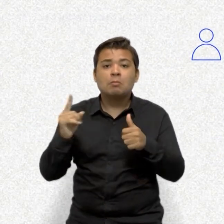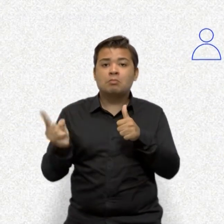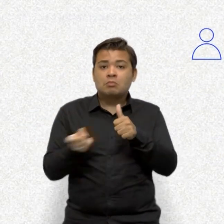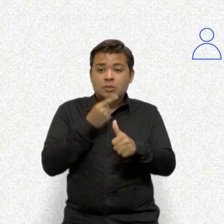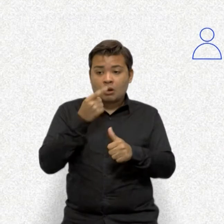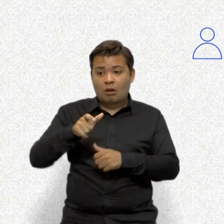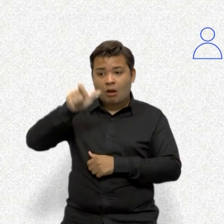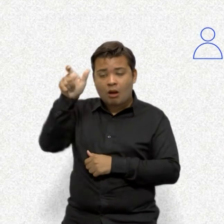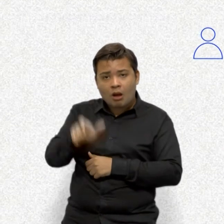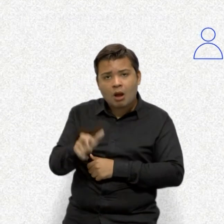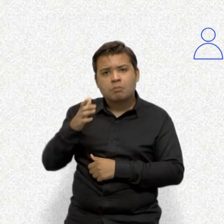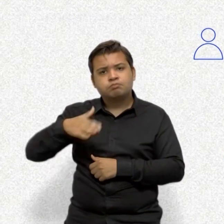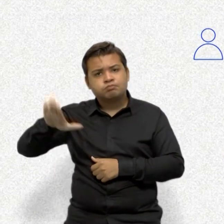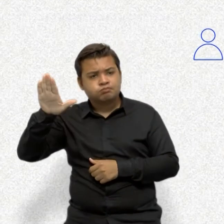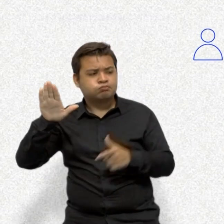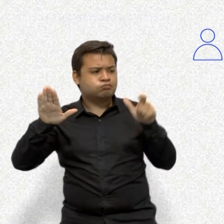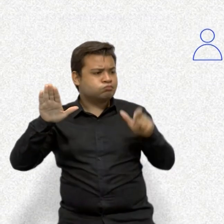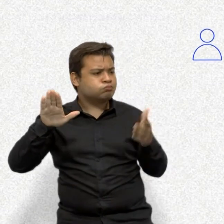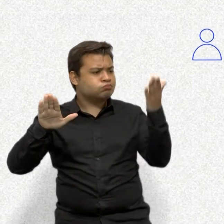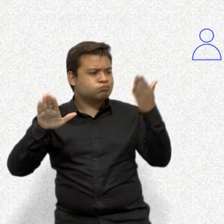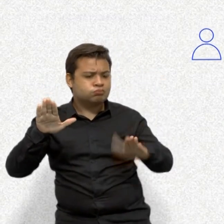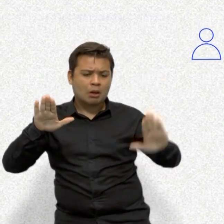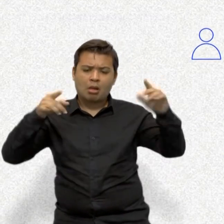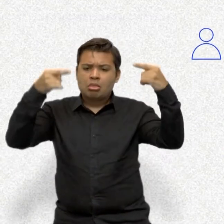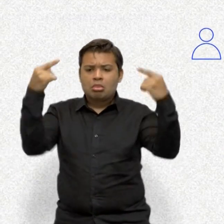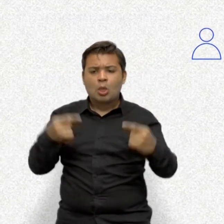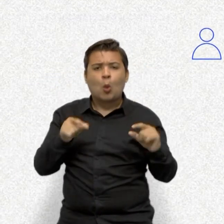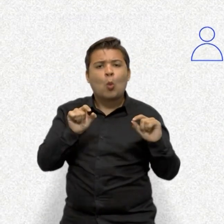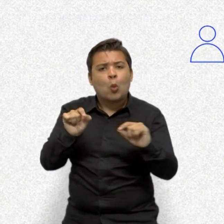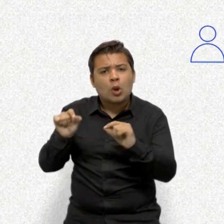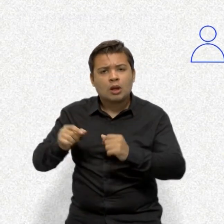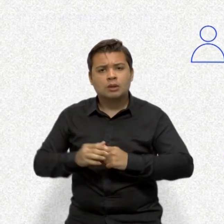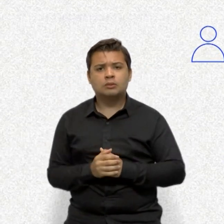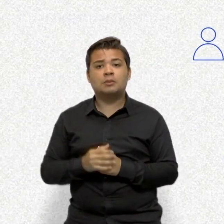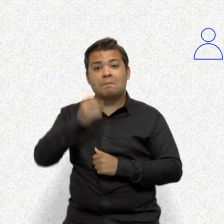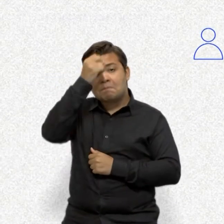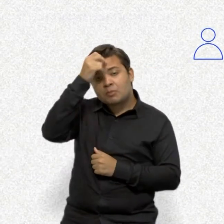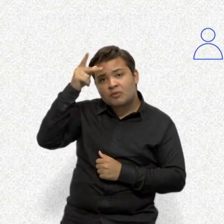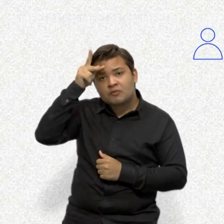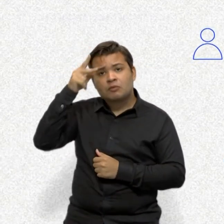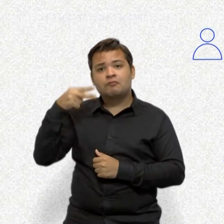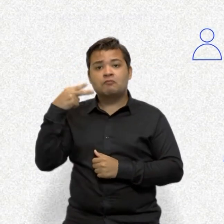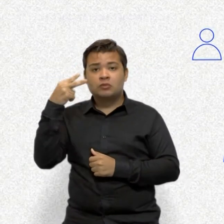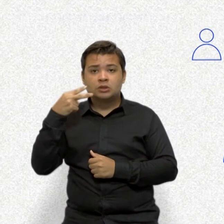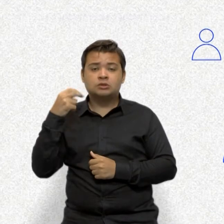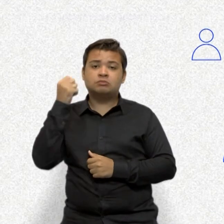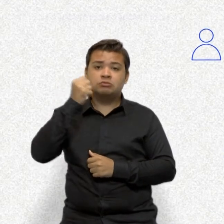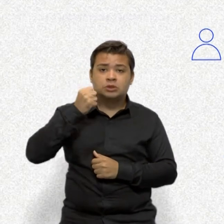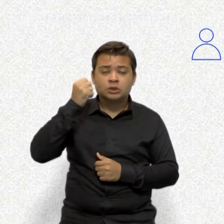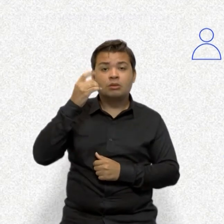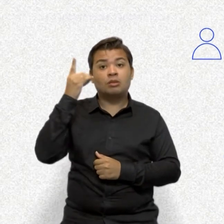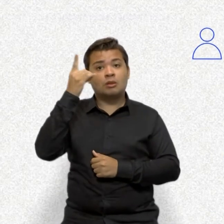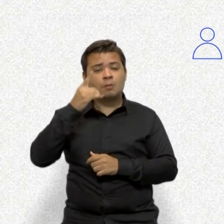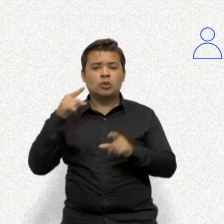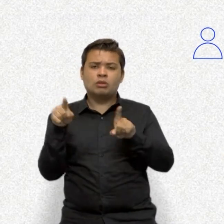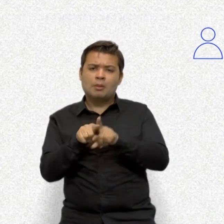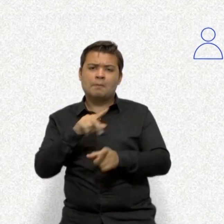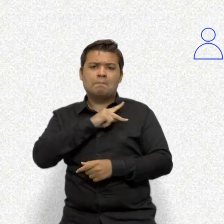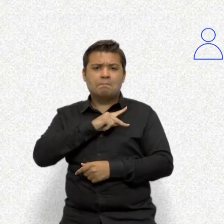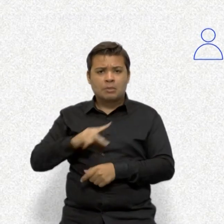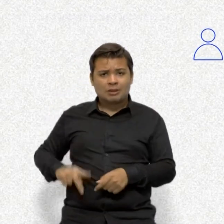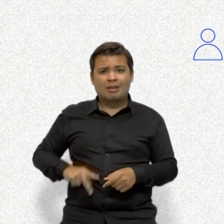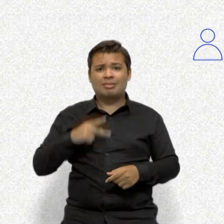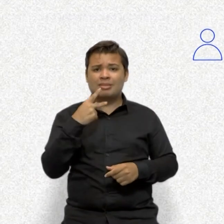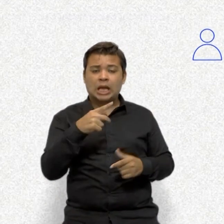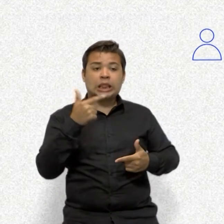os candidatos estão concorrendo. Prefeitos, vereadores, senadores, deputados e presidente exercem